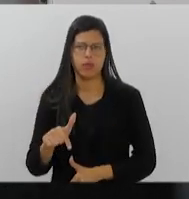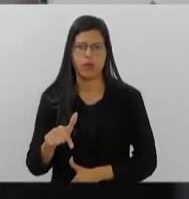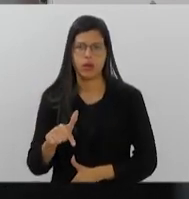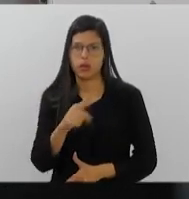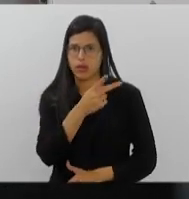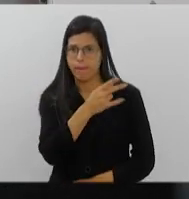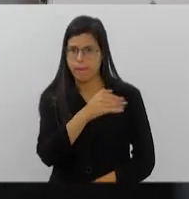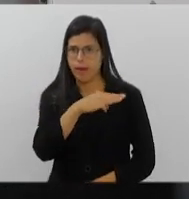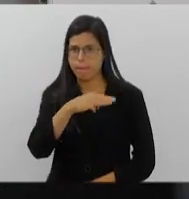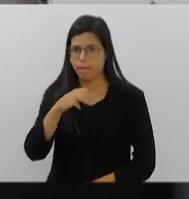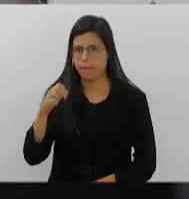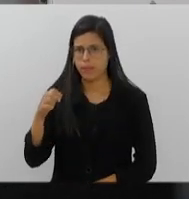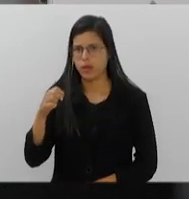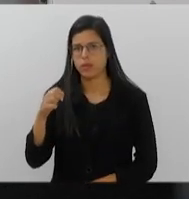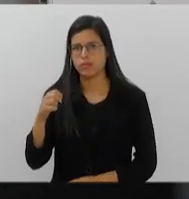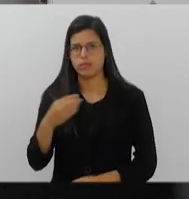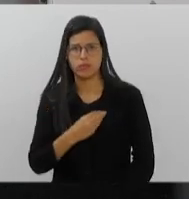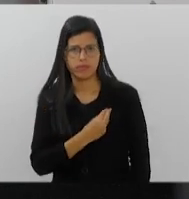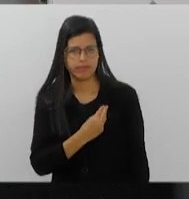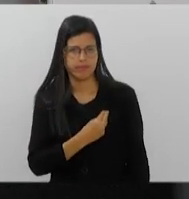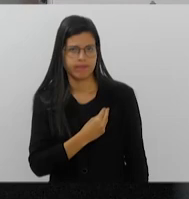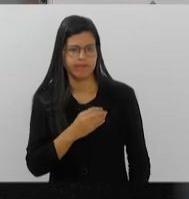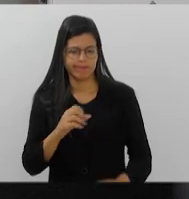esses pais e mães estão enfrentando.